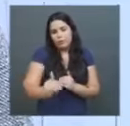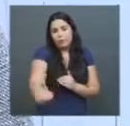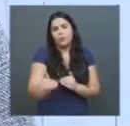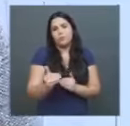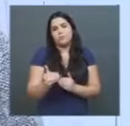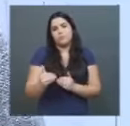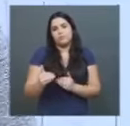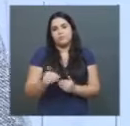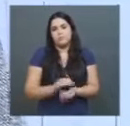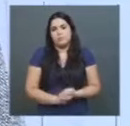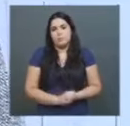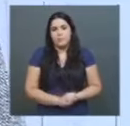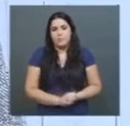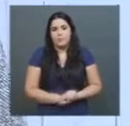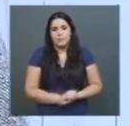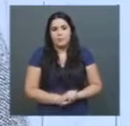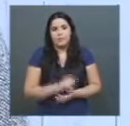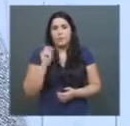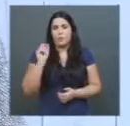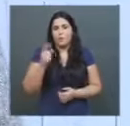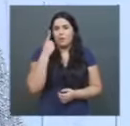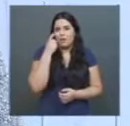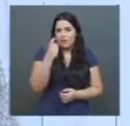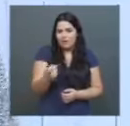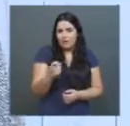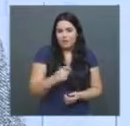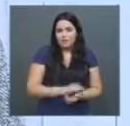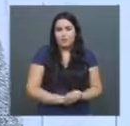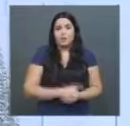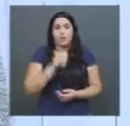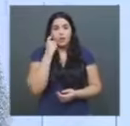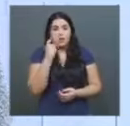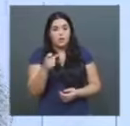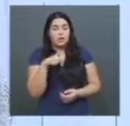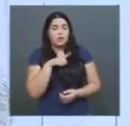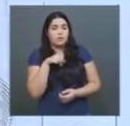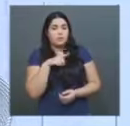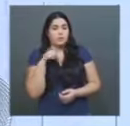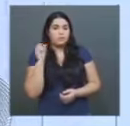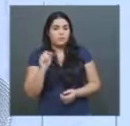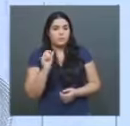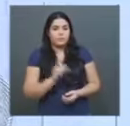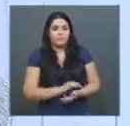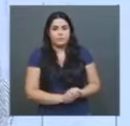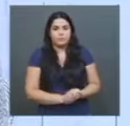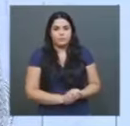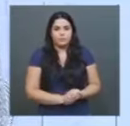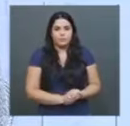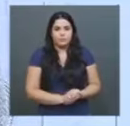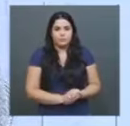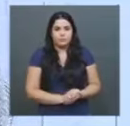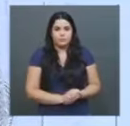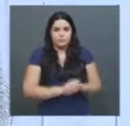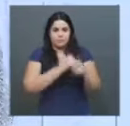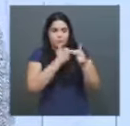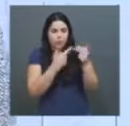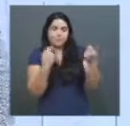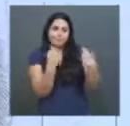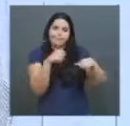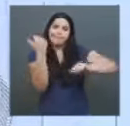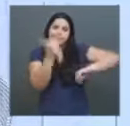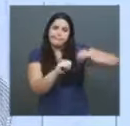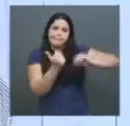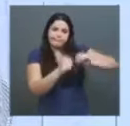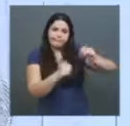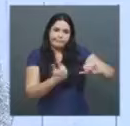longo. O que é interessante nisso? O interessante é que existem esses componentes, né, a serem avaliados, neonatal